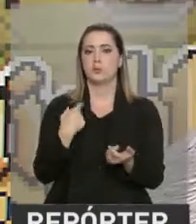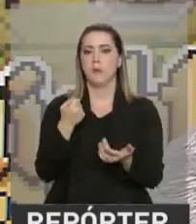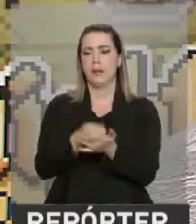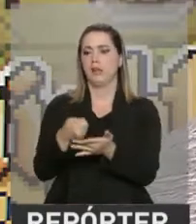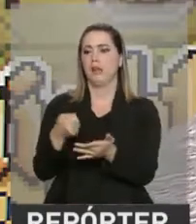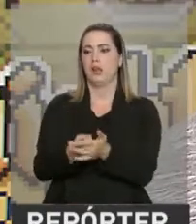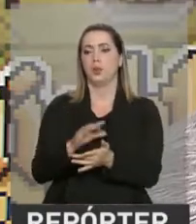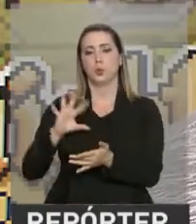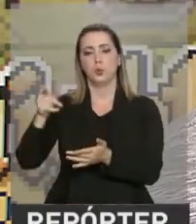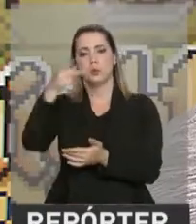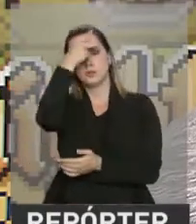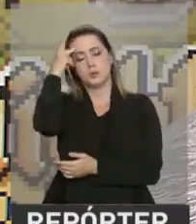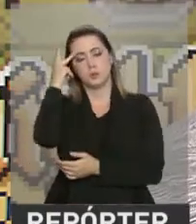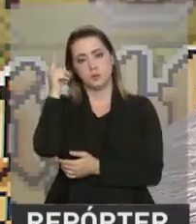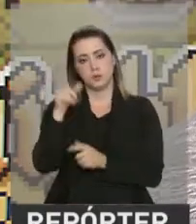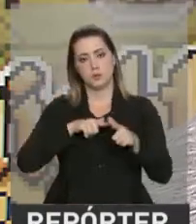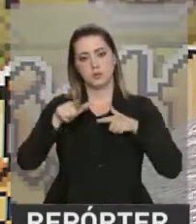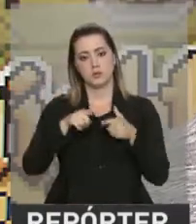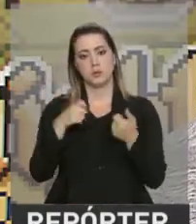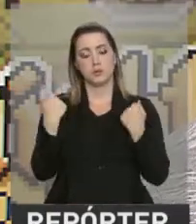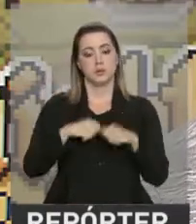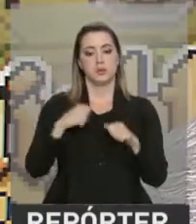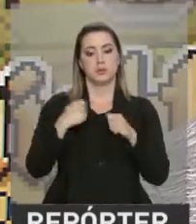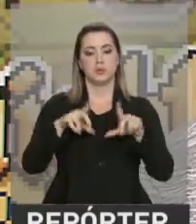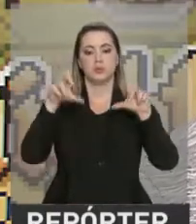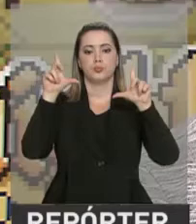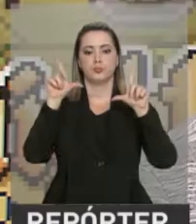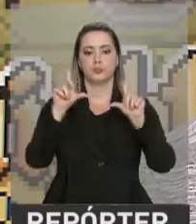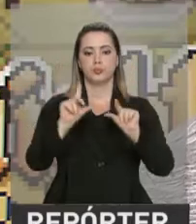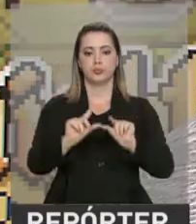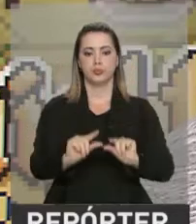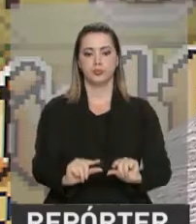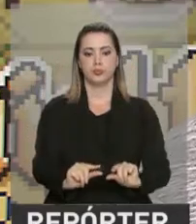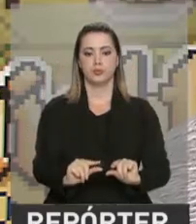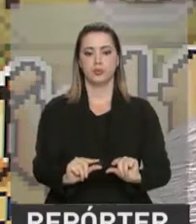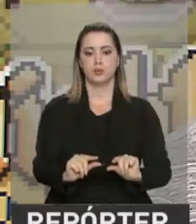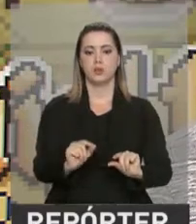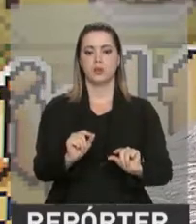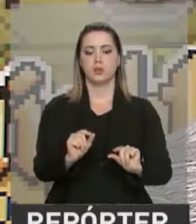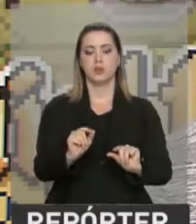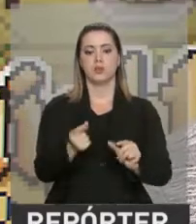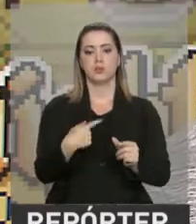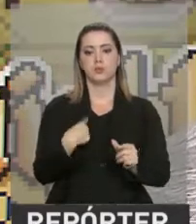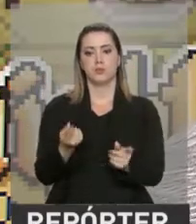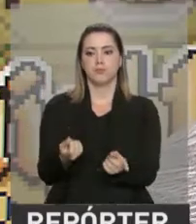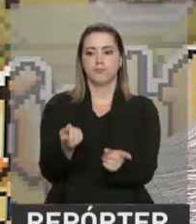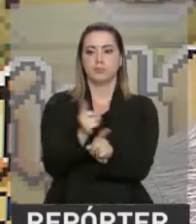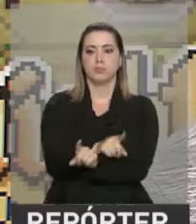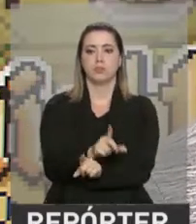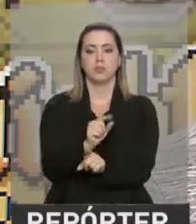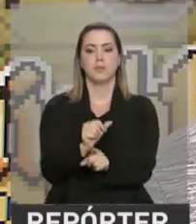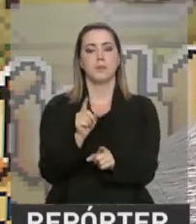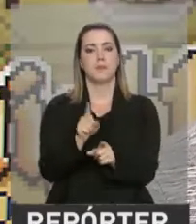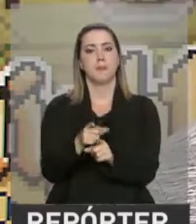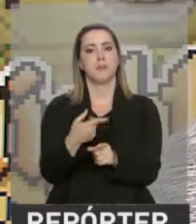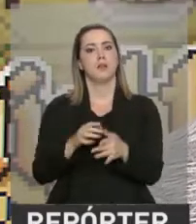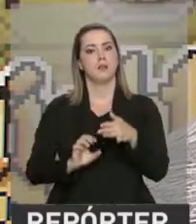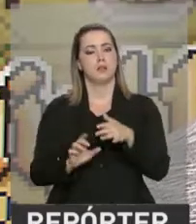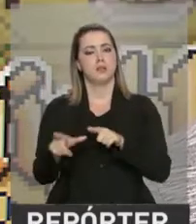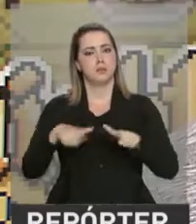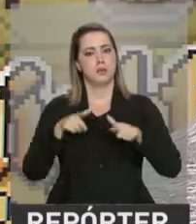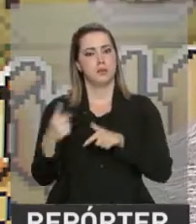aos nossos funcionários coisas assim então a gente precisou diminuir os custos e acabamos indo pro outro lado não trabalhamos como por conta própria